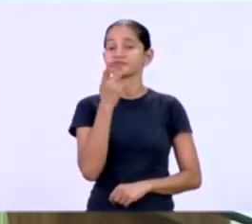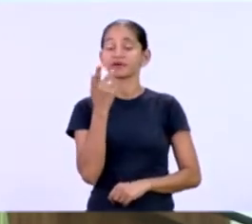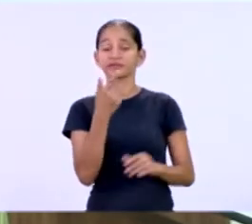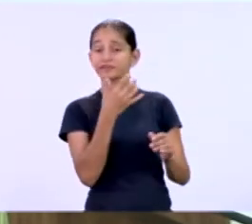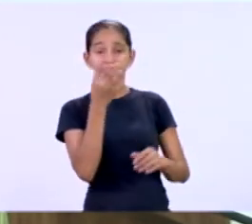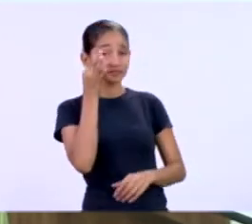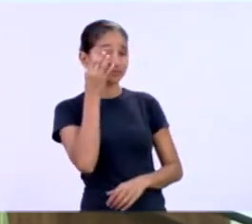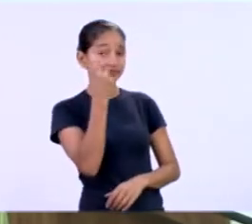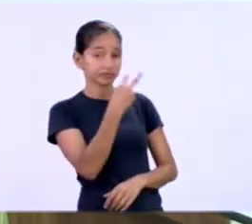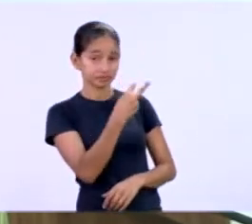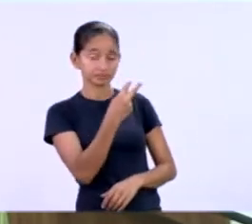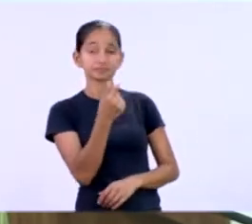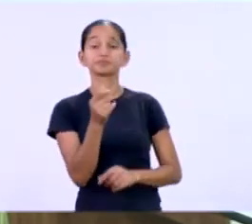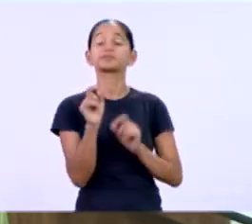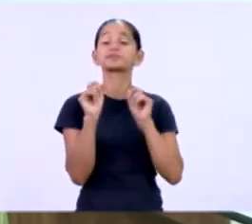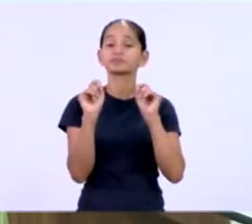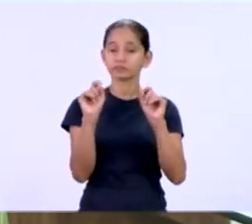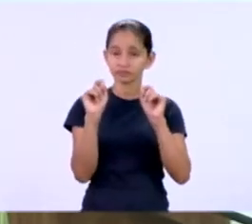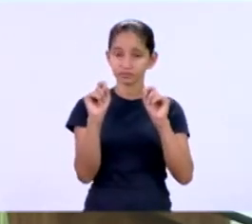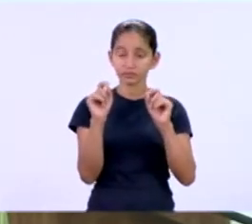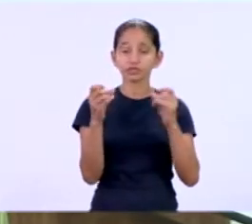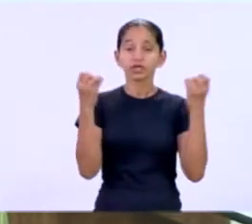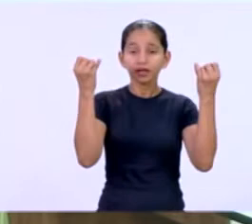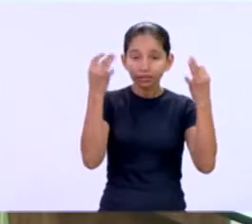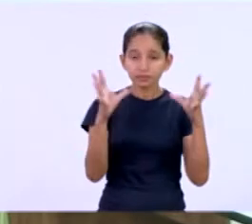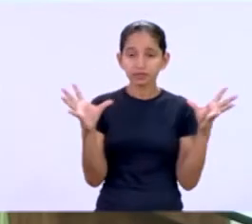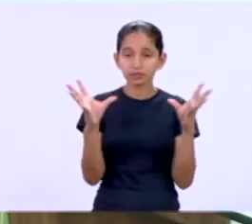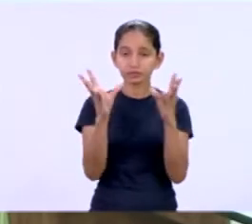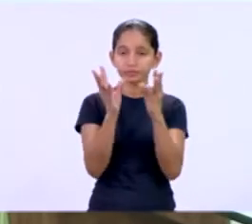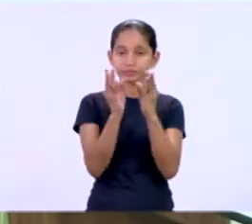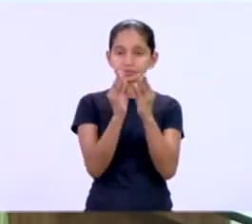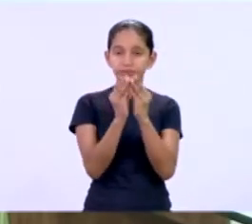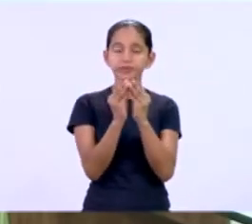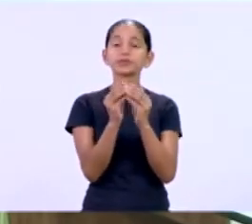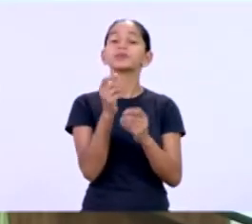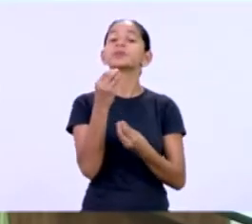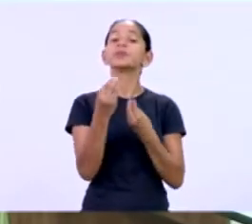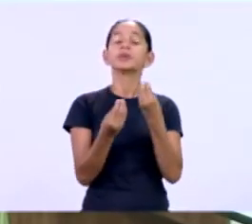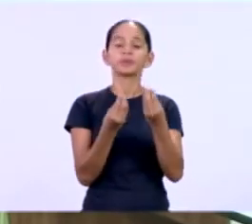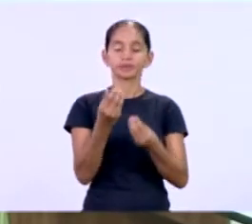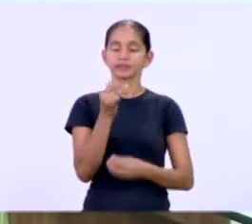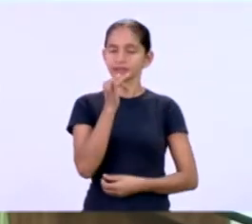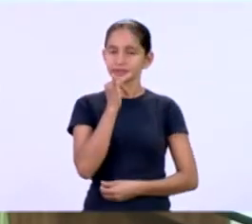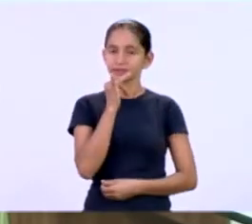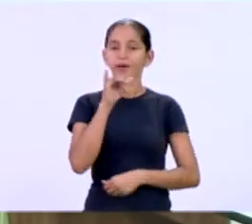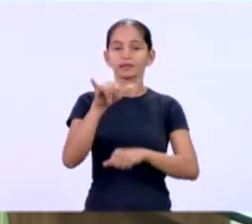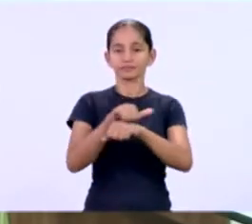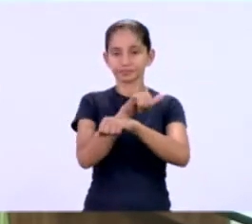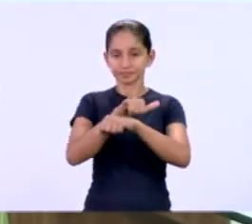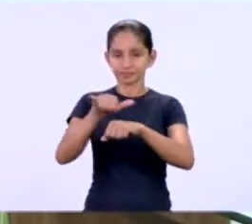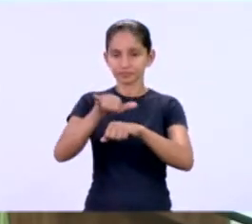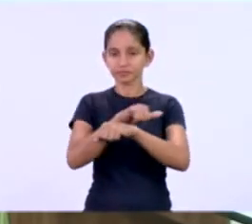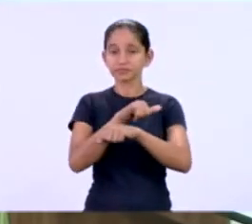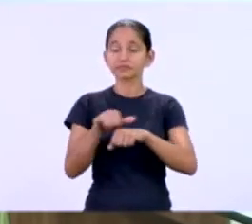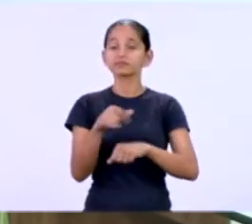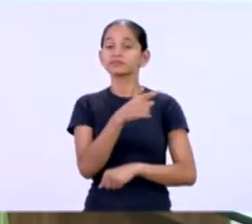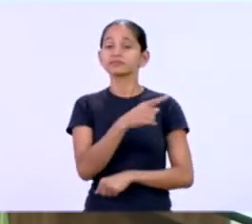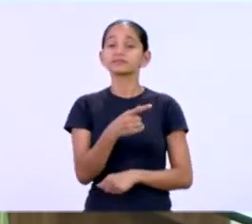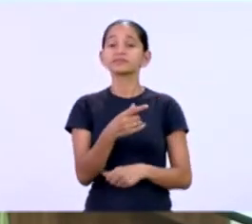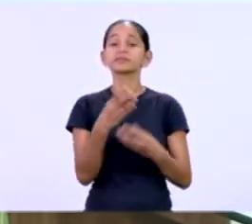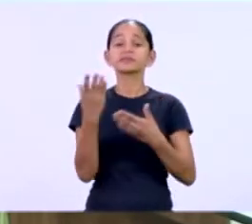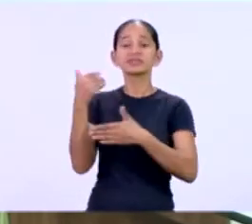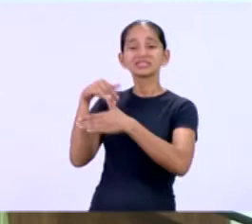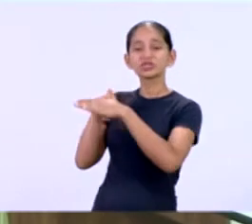acredito, em alguns slides mais para frente, mas já adiantando aqui, ele é aquela ferramenta, né, que vai possibilitar você ter um